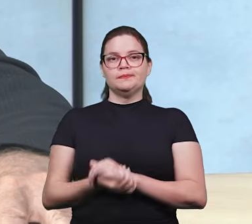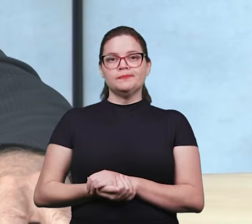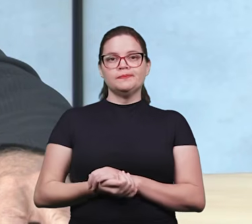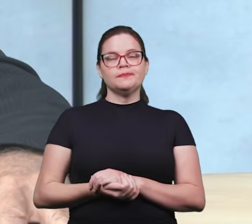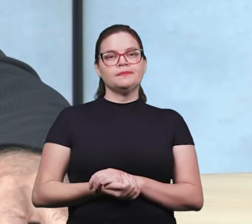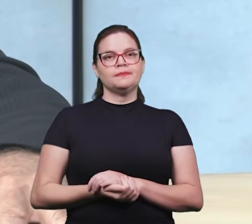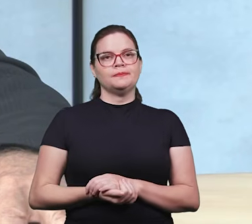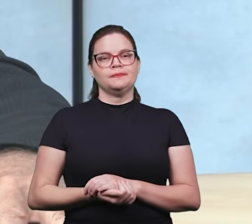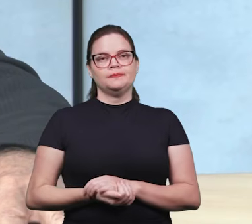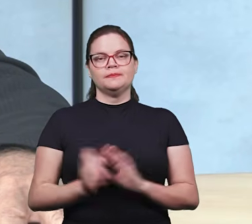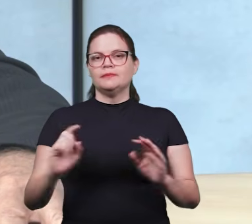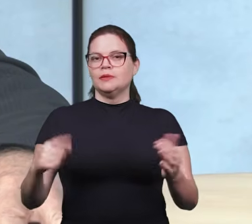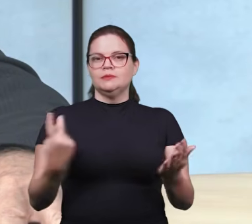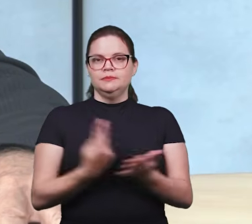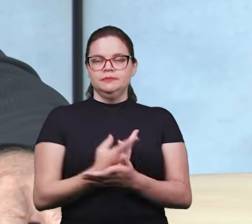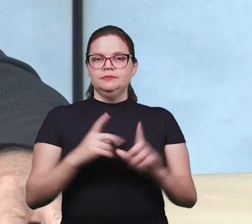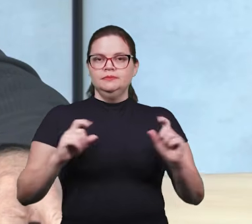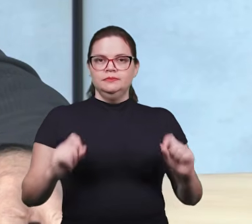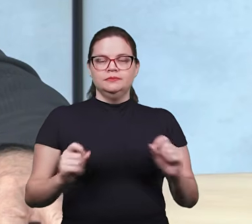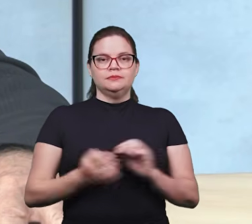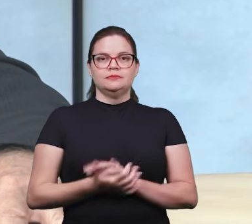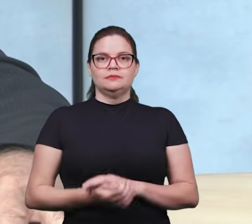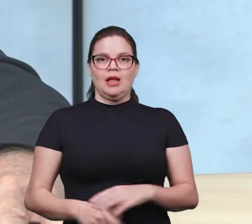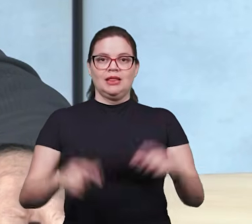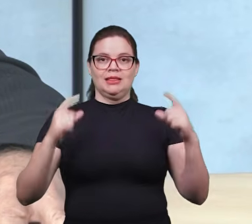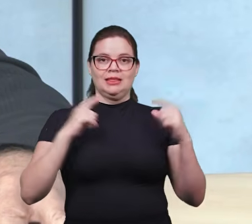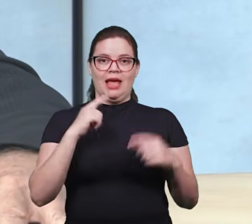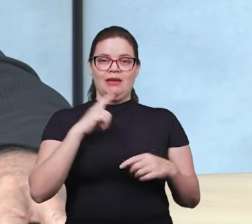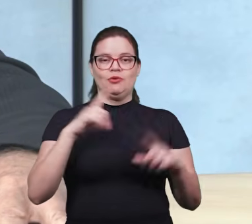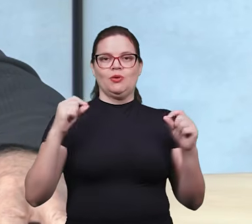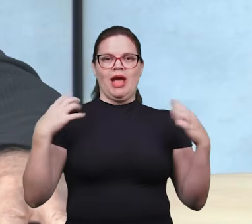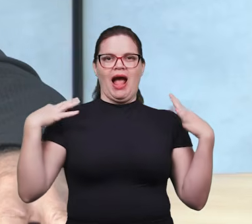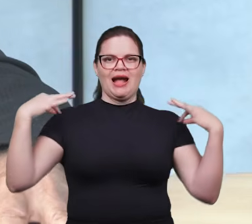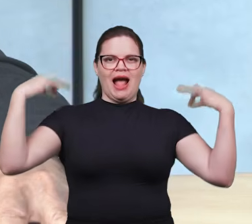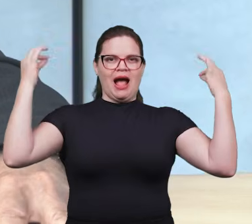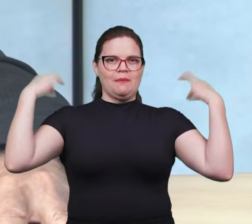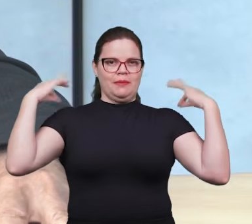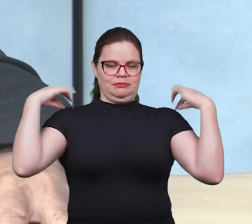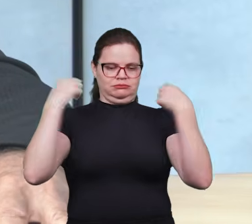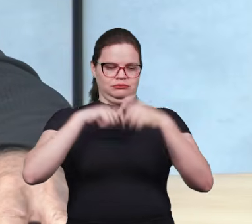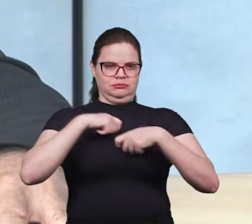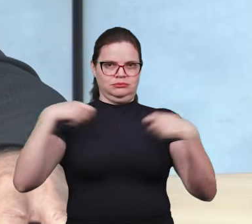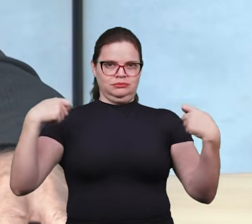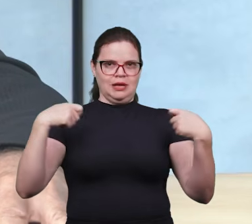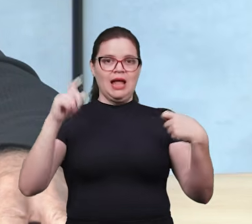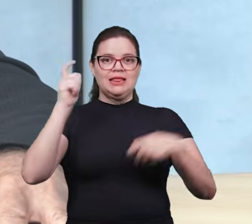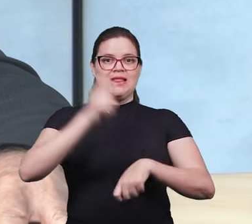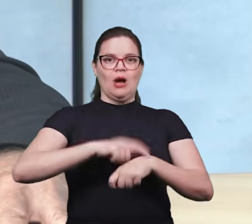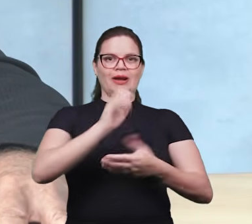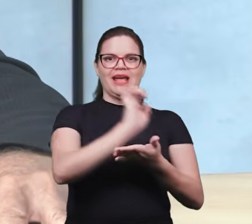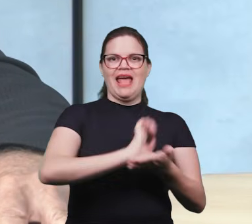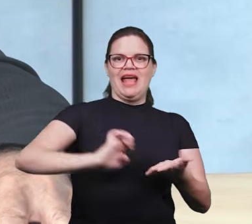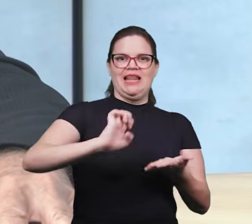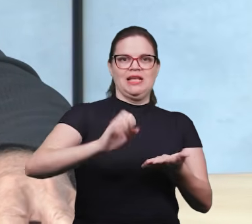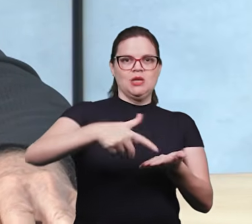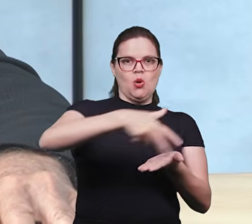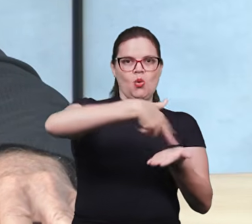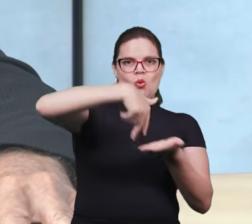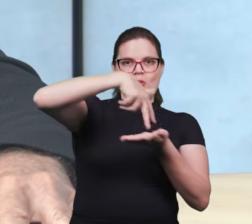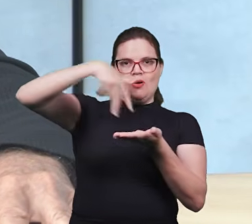E acontece que Elias deu a capa para ele, que tem um significado, né? Era aquilo que o